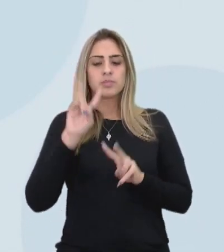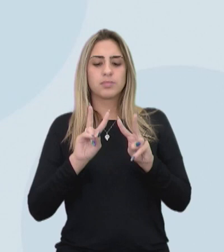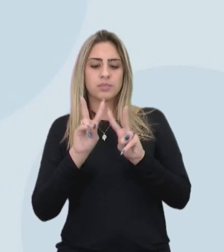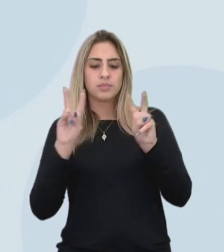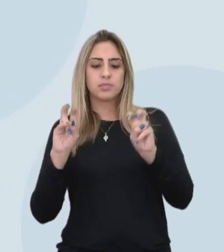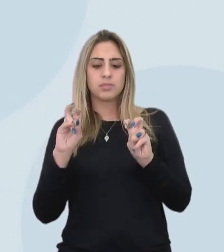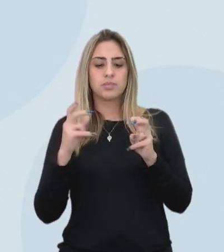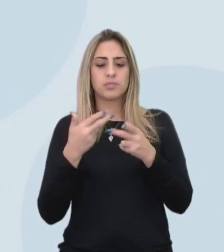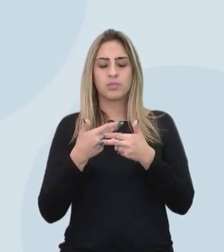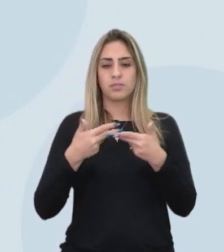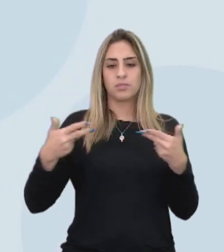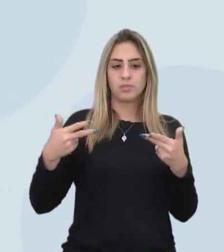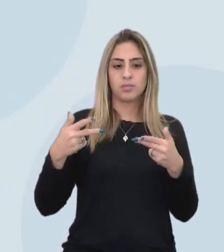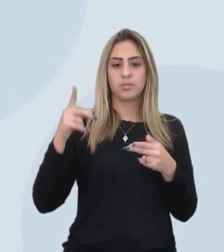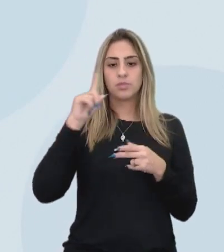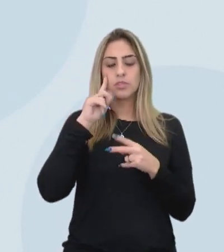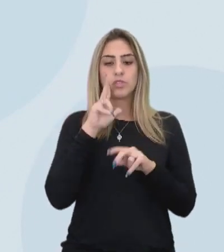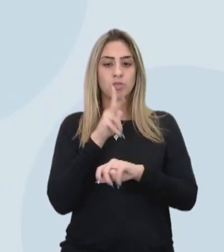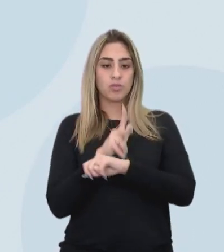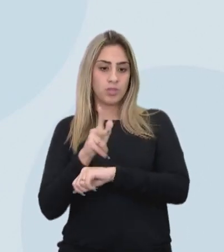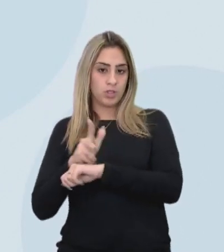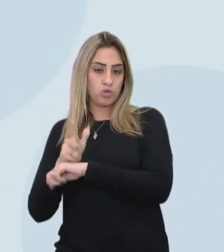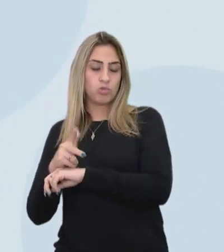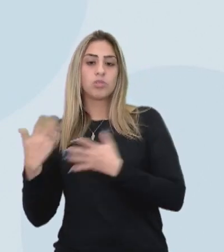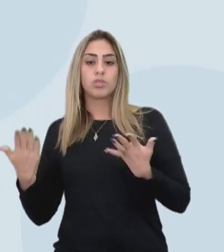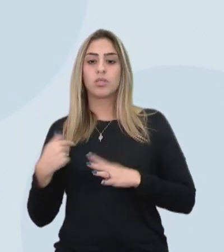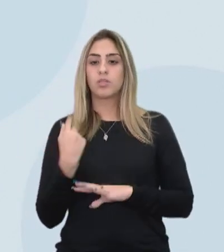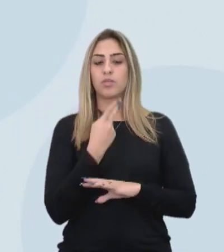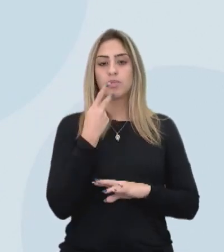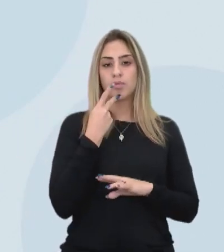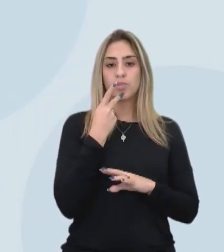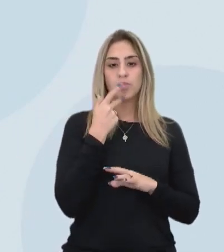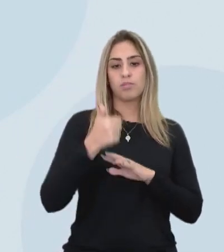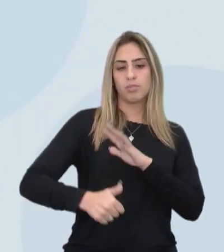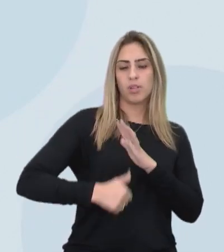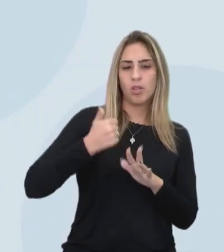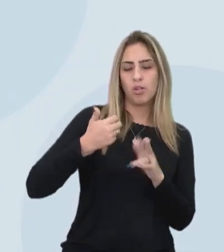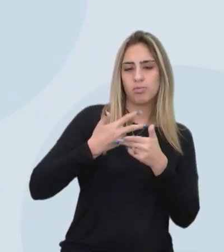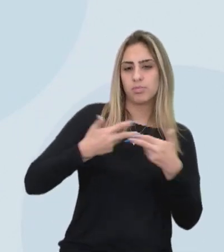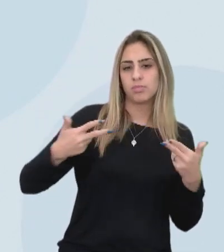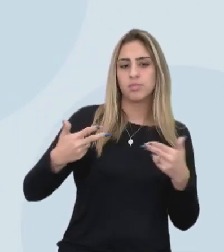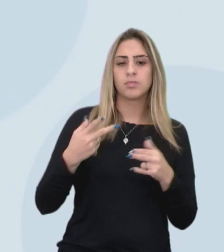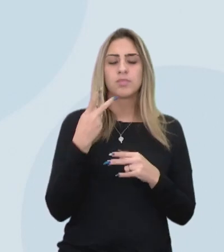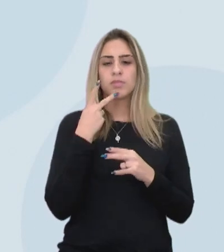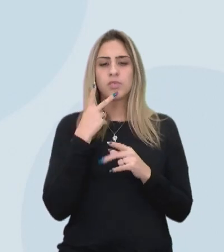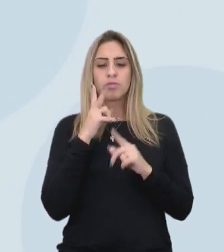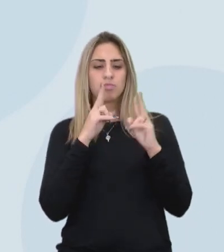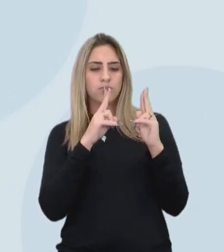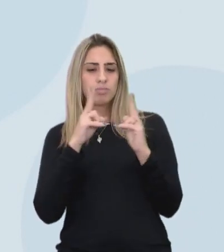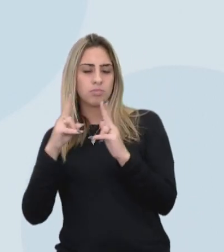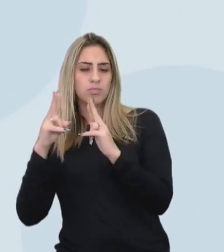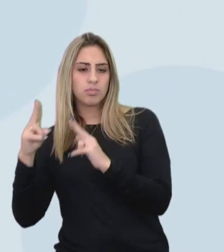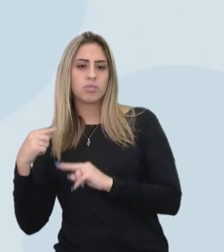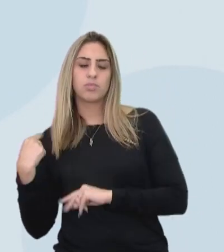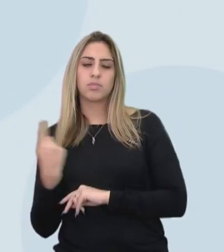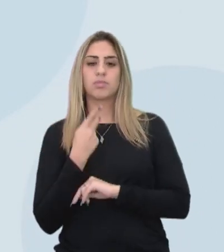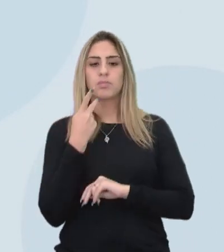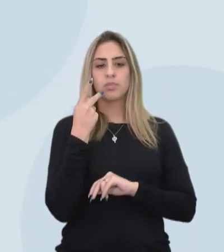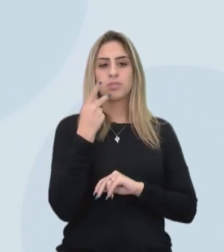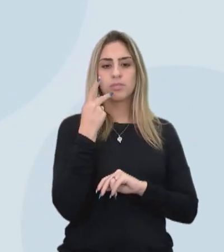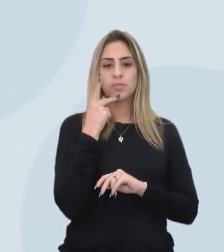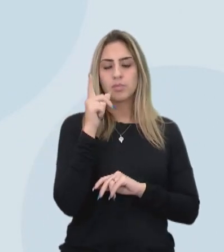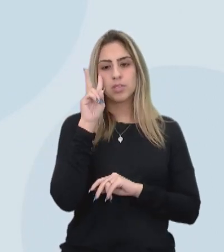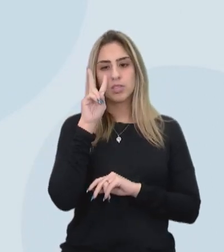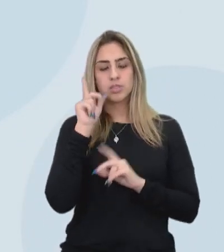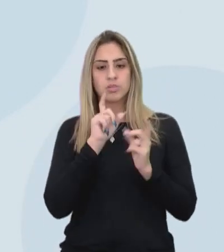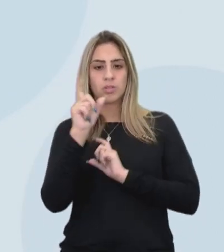os elementos do videoclipe. A gente falou sobre enquadramento, a gente falou sobre cenografia, a gente falou sobre